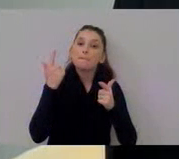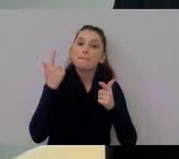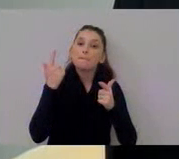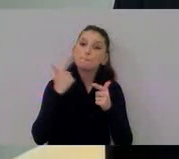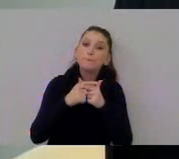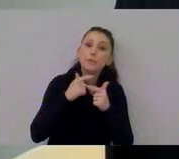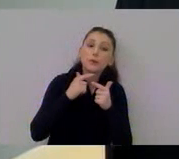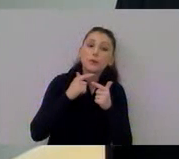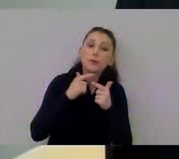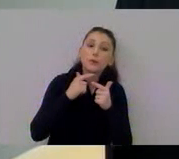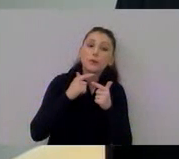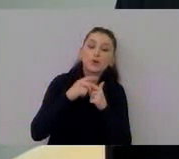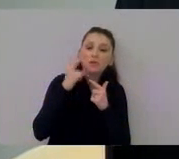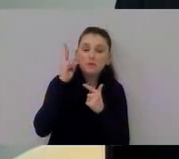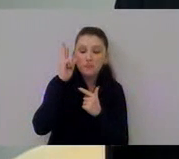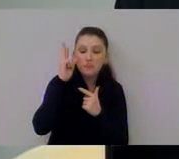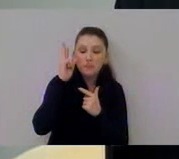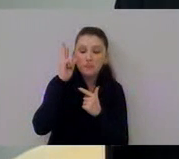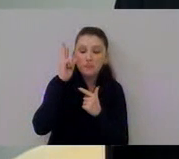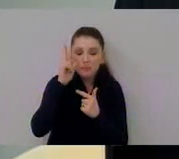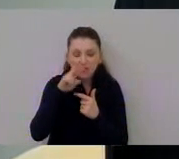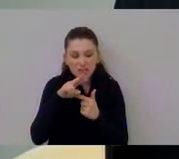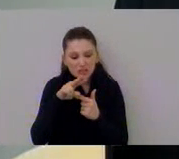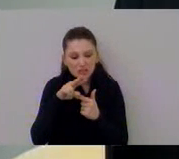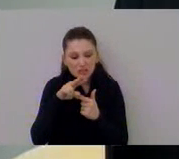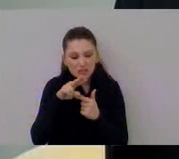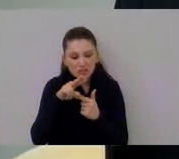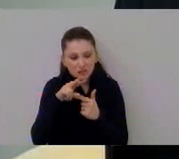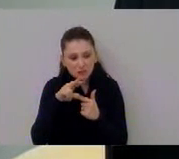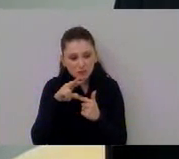tomada pelos matos,